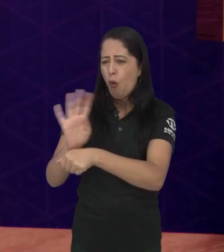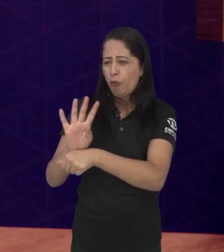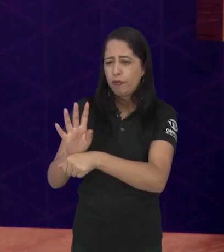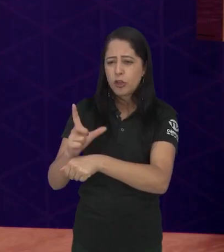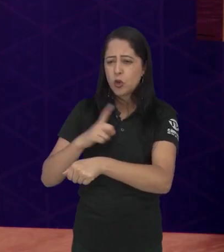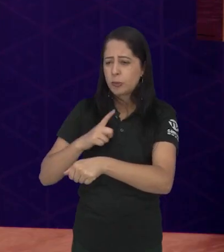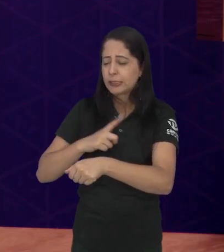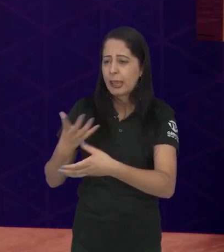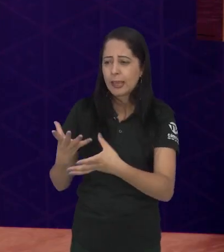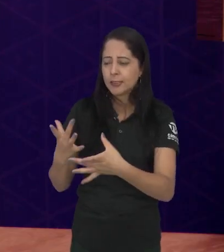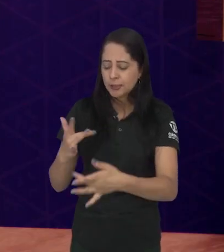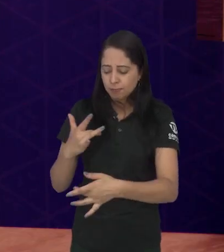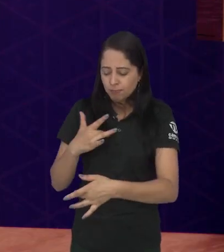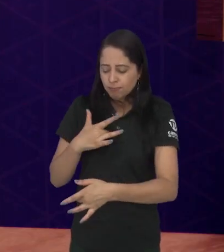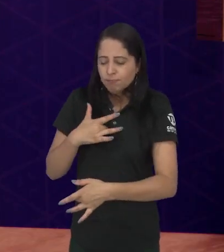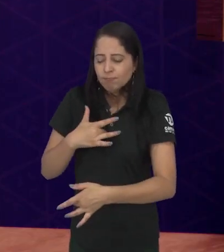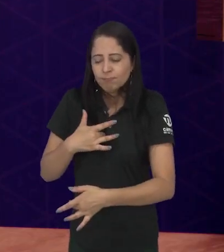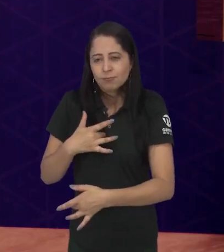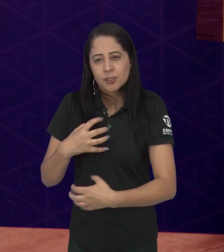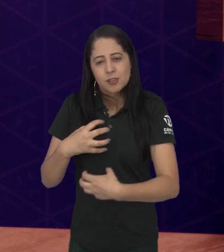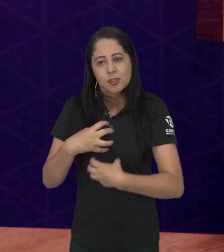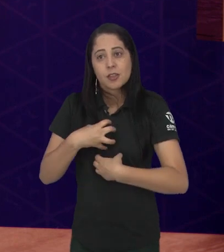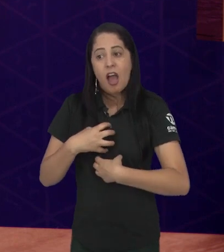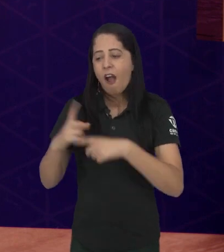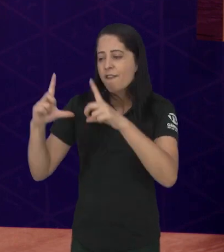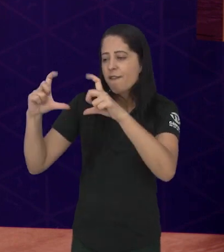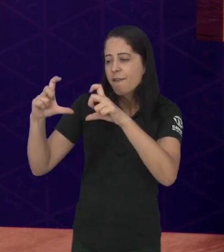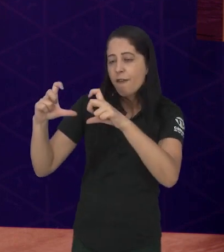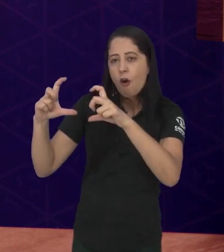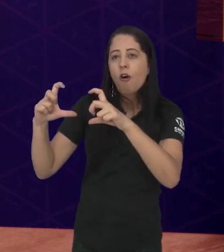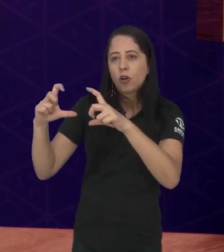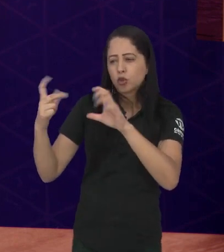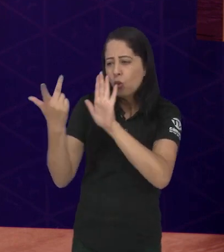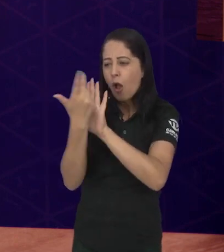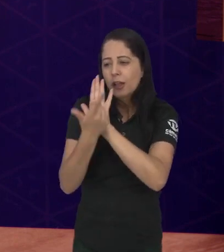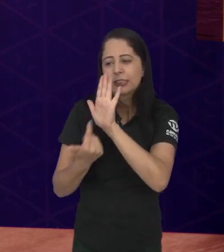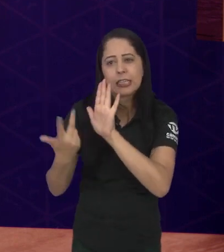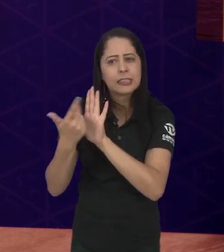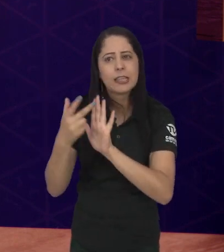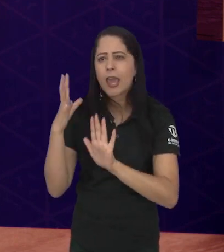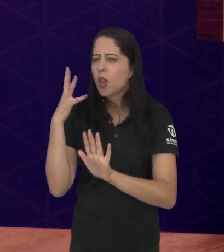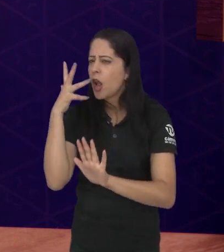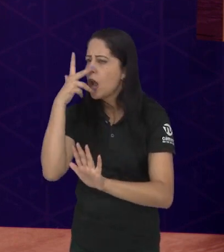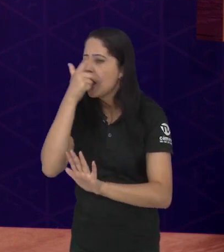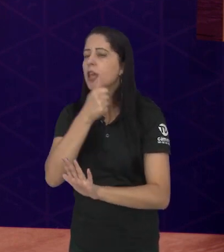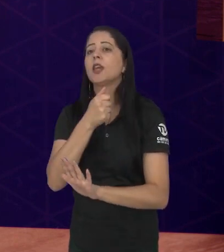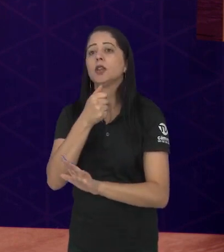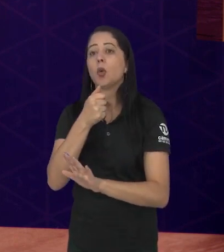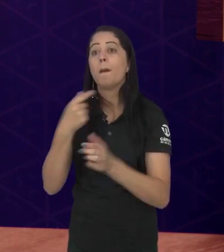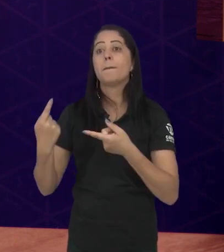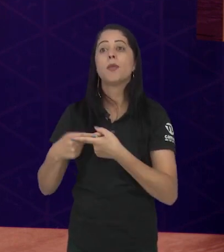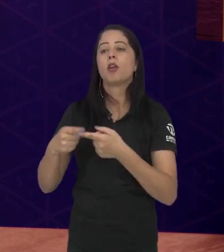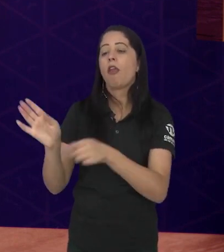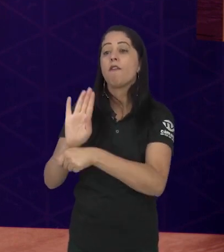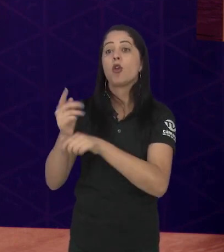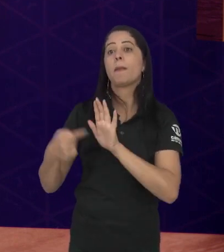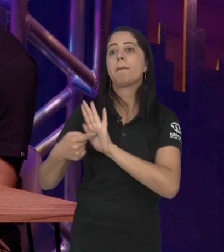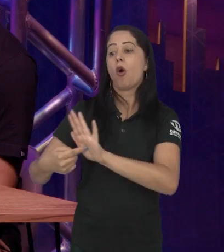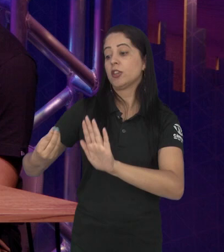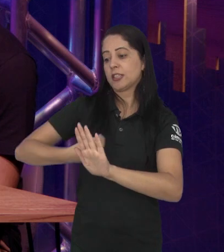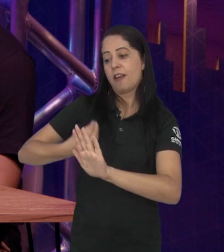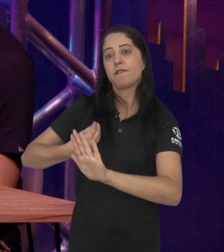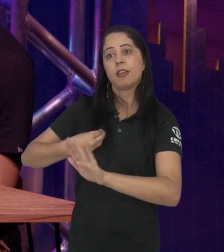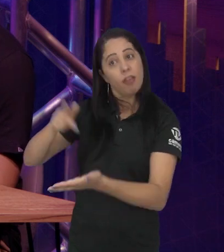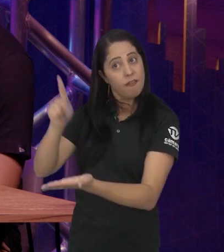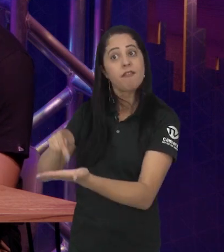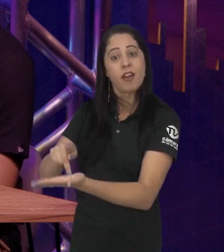tocante, entendeu? Tem uma fotografia, assim, muito bonita, cara. Muito bonita. E a vida real, assim, Sim. né? Moonlight.